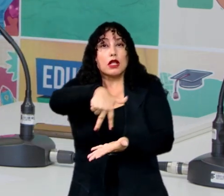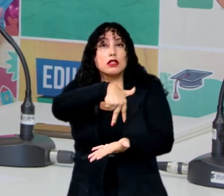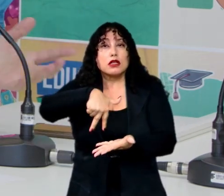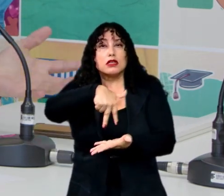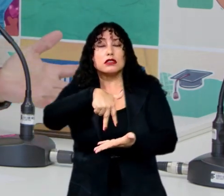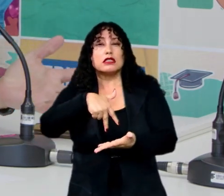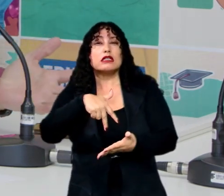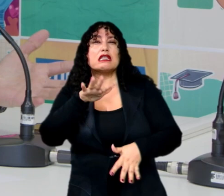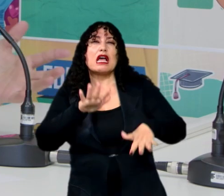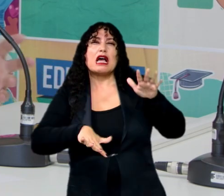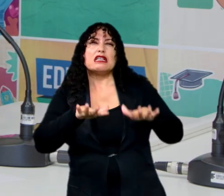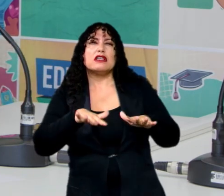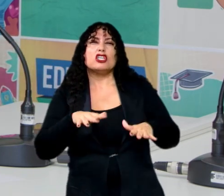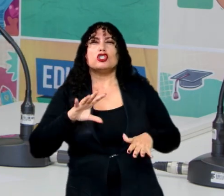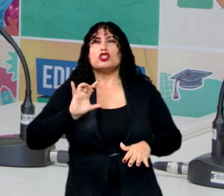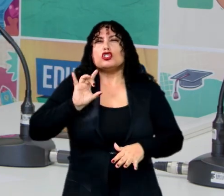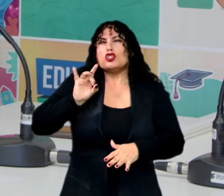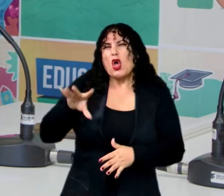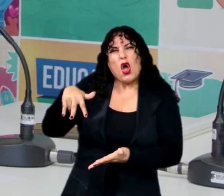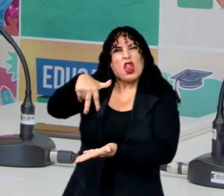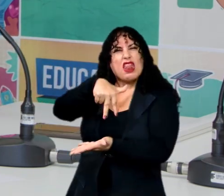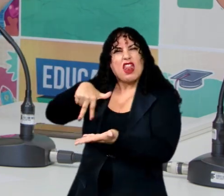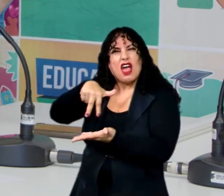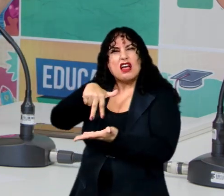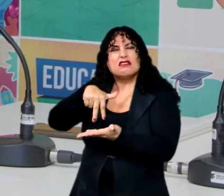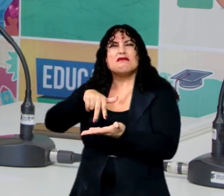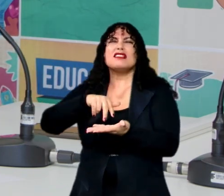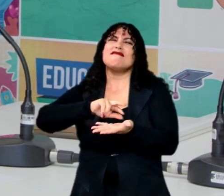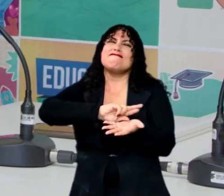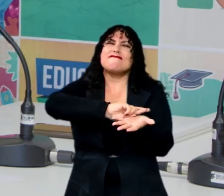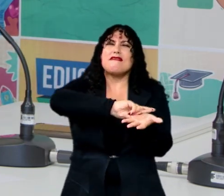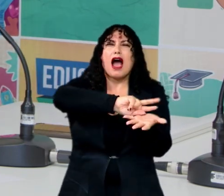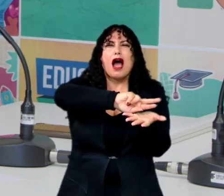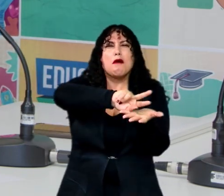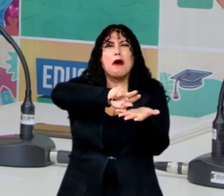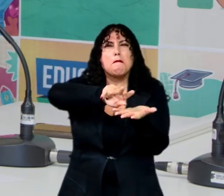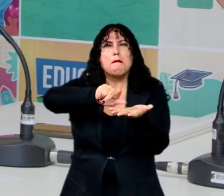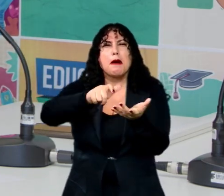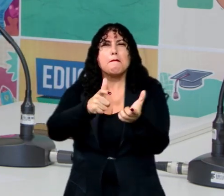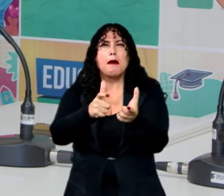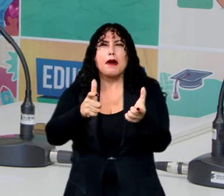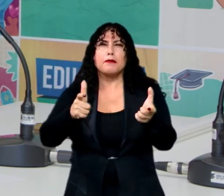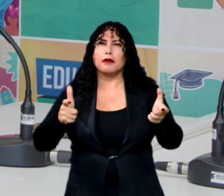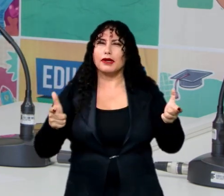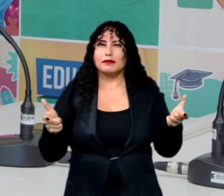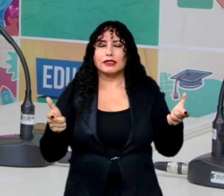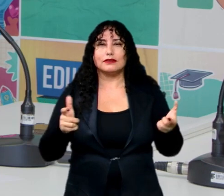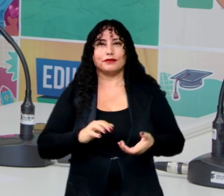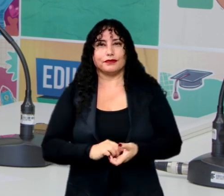vezes eu estou falando aqui sobre os dançarinos, mas eu sei que existe uma gama muito maior.